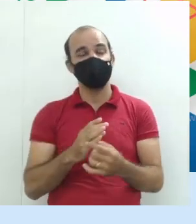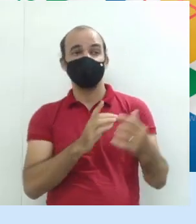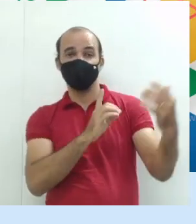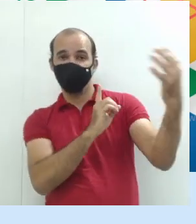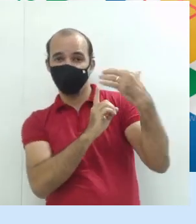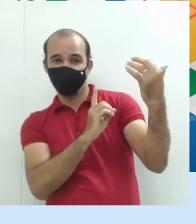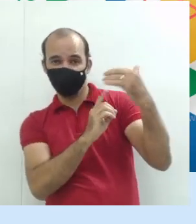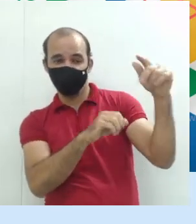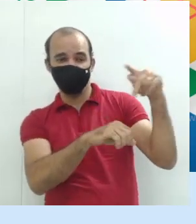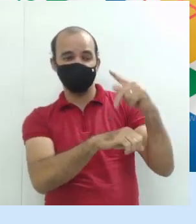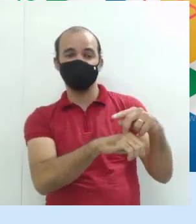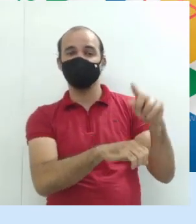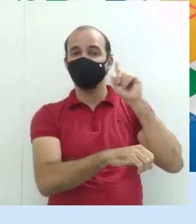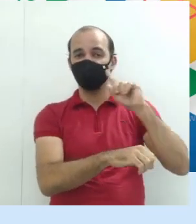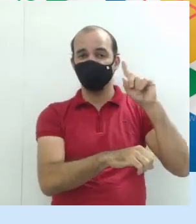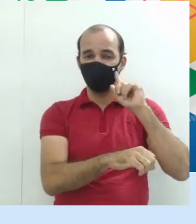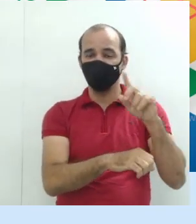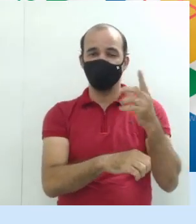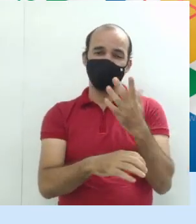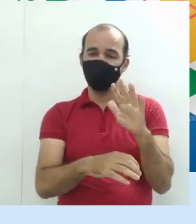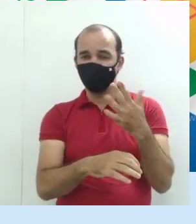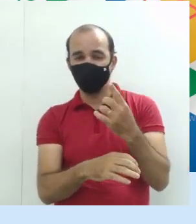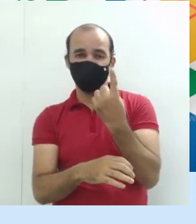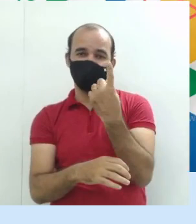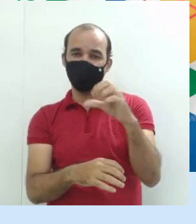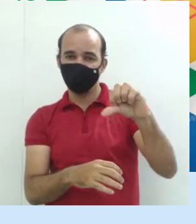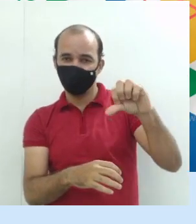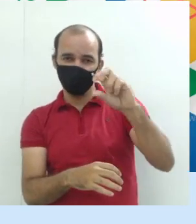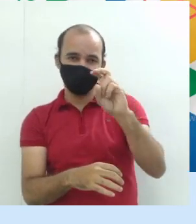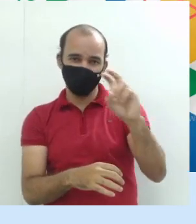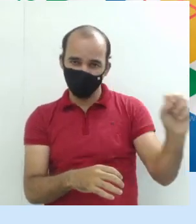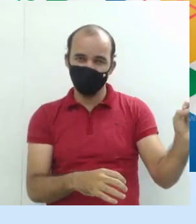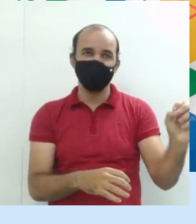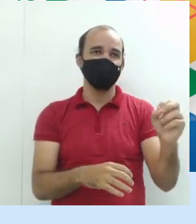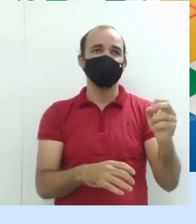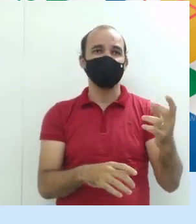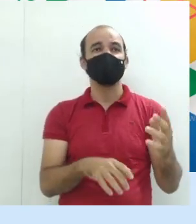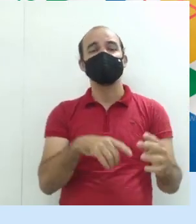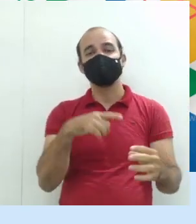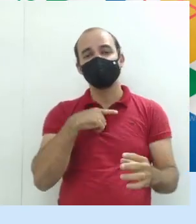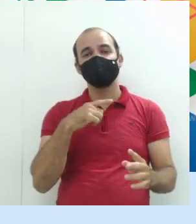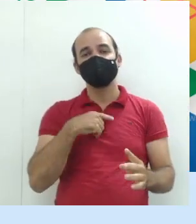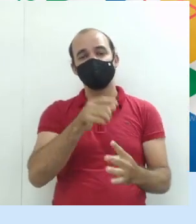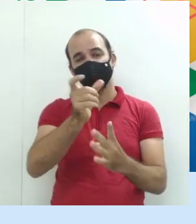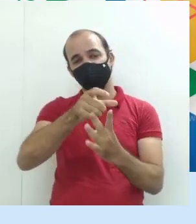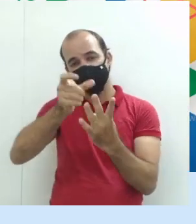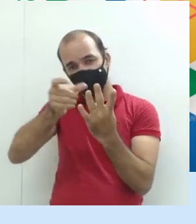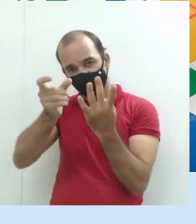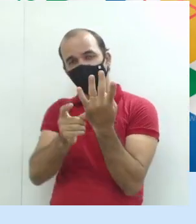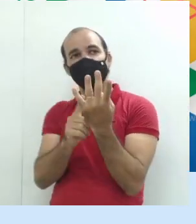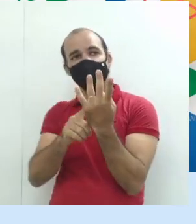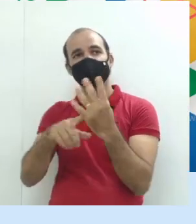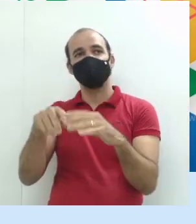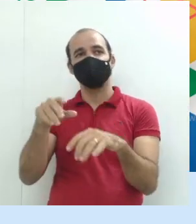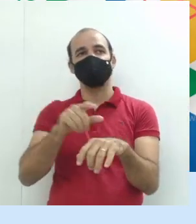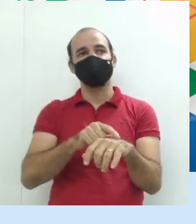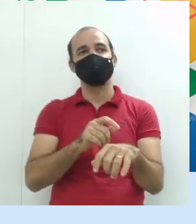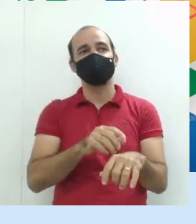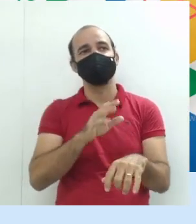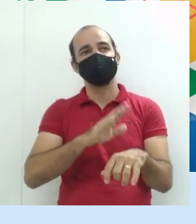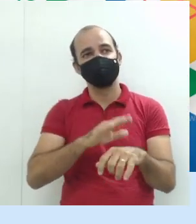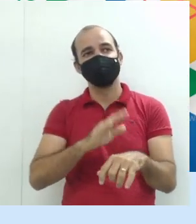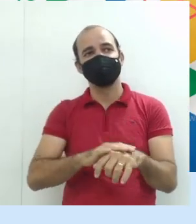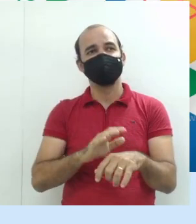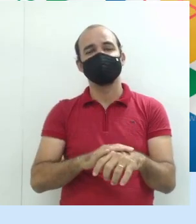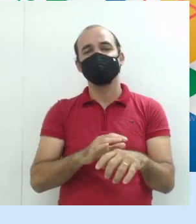da década de 50, com Roberto Carlos, Erasmo Carlos e Vanderleia como artistas destaques, mas vários